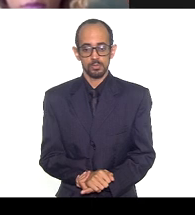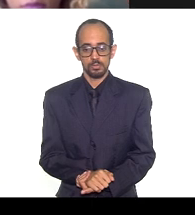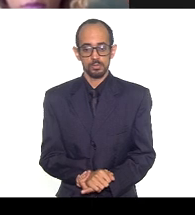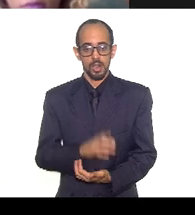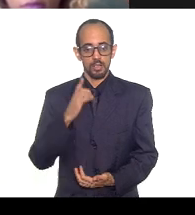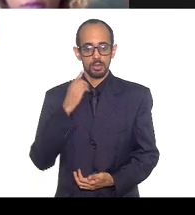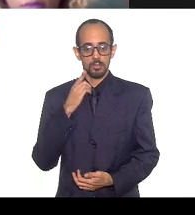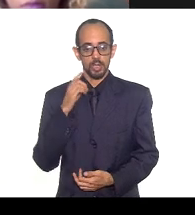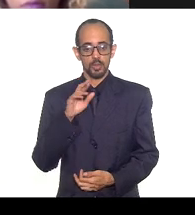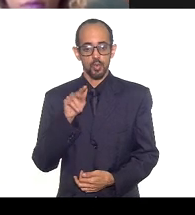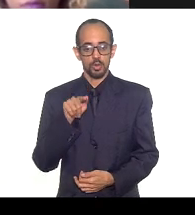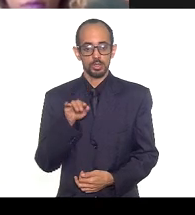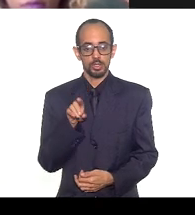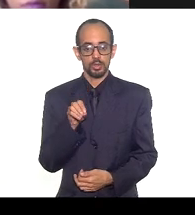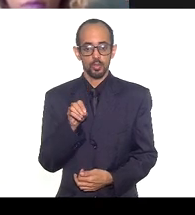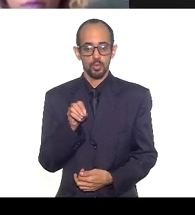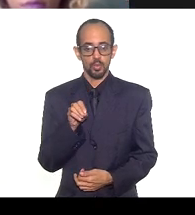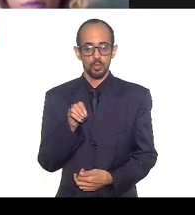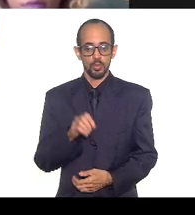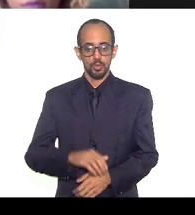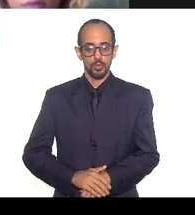Deputado Rodrigo Amorim.